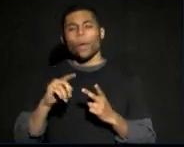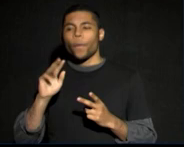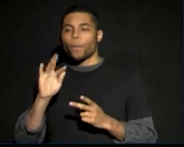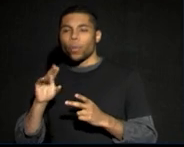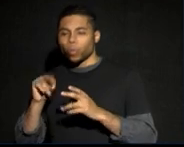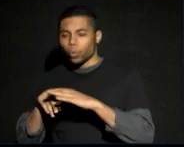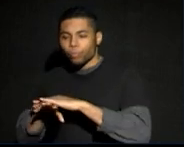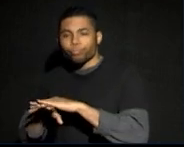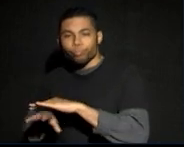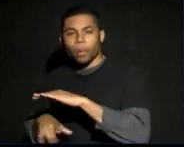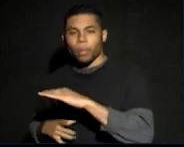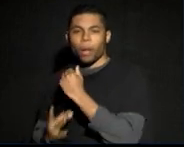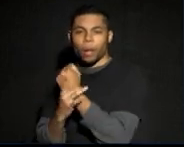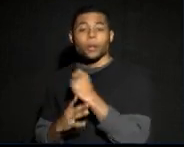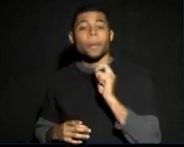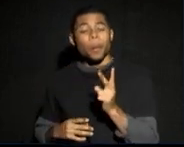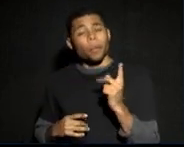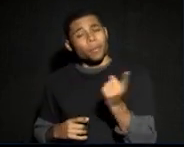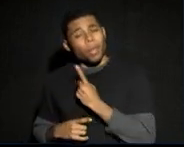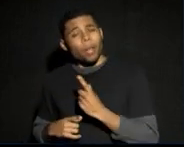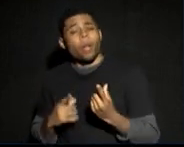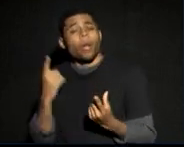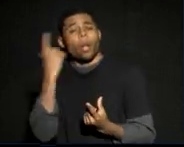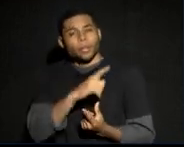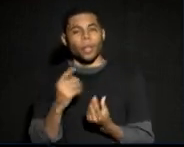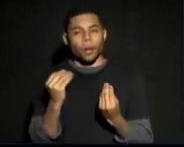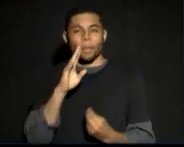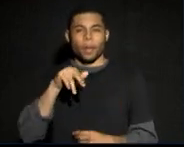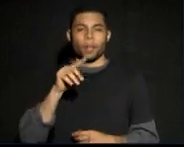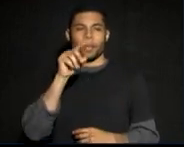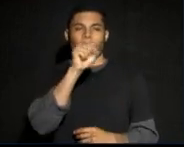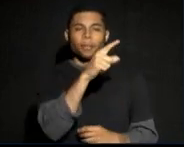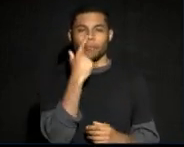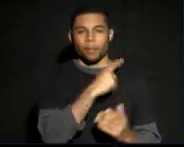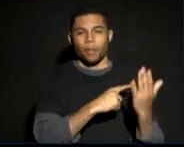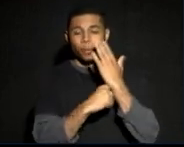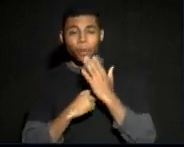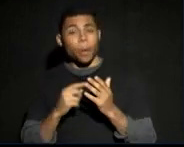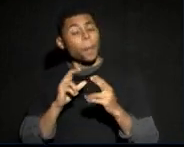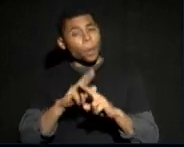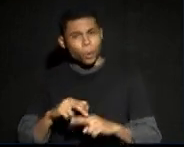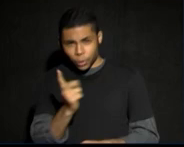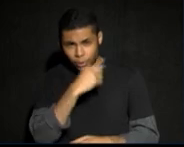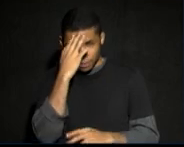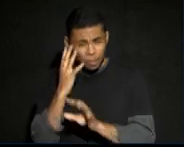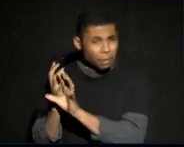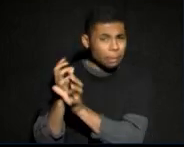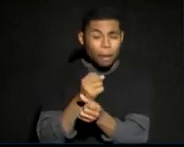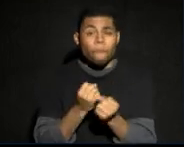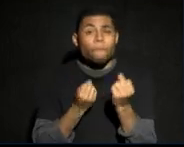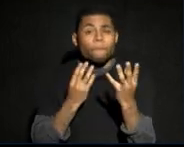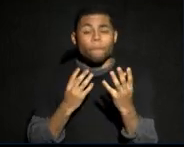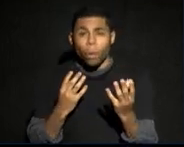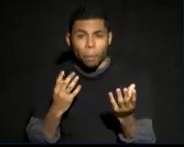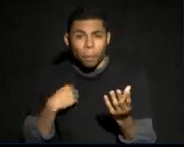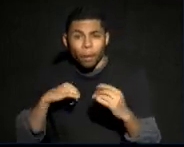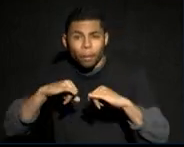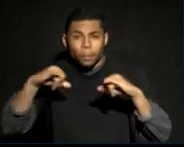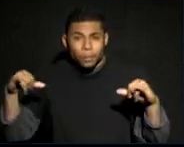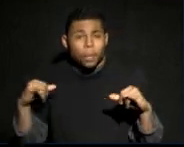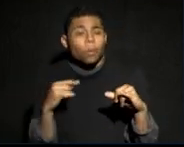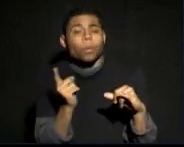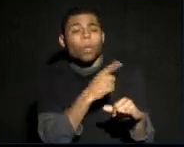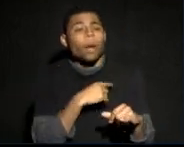garantidores de todas as informações estão de alguma forma disponíveis para nós do PDS e aí você sabe que a gente faz com essa quantidade toda de informação é